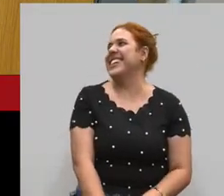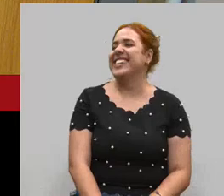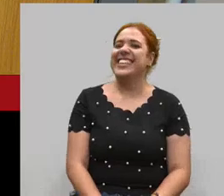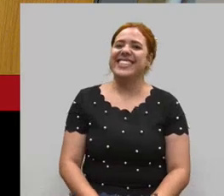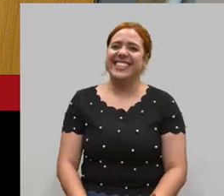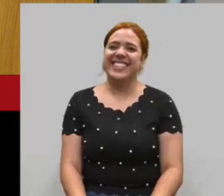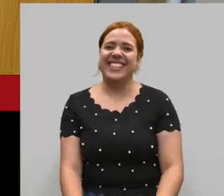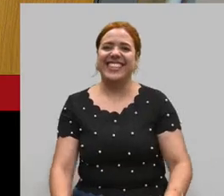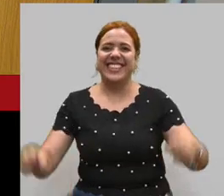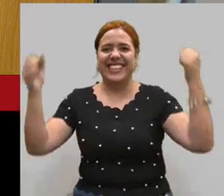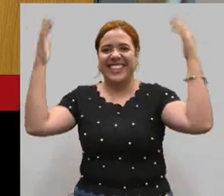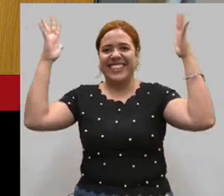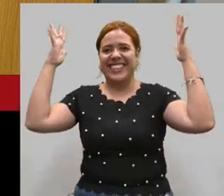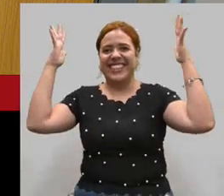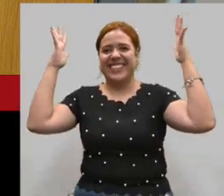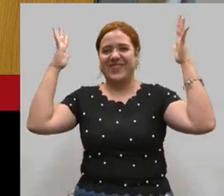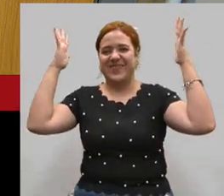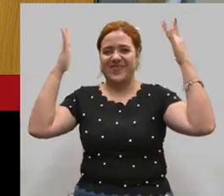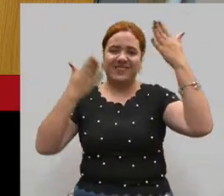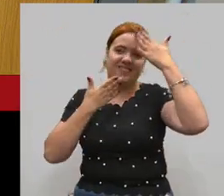palavras Antônio